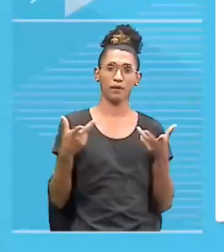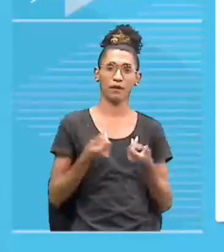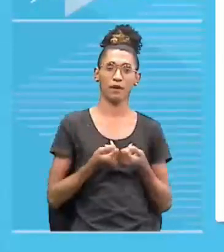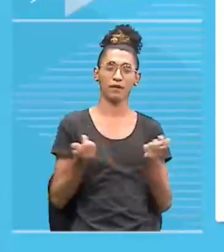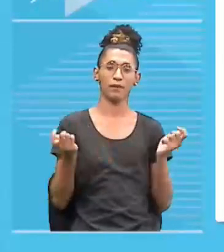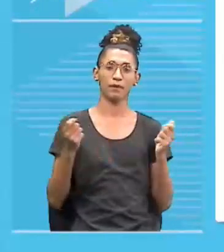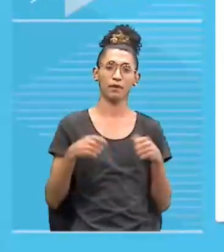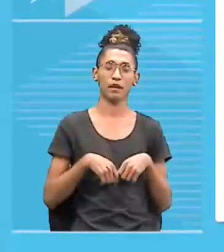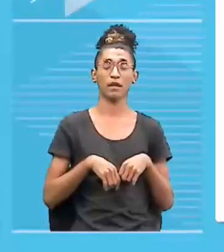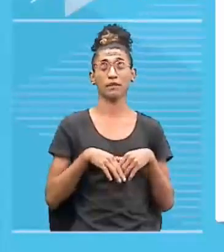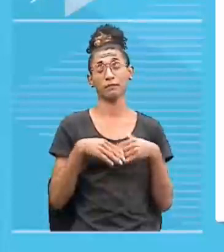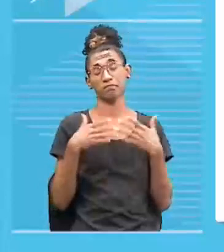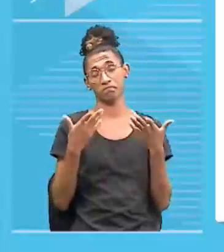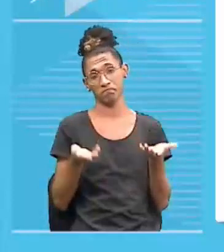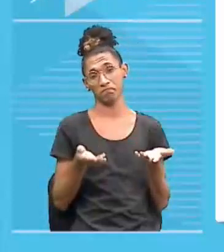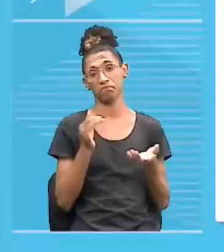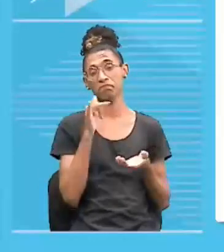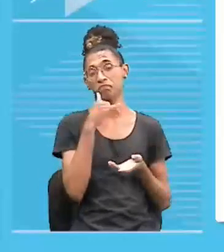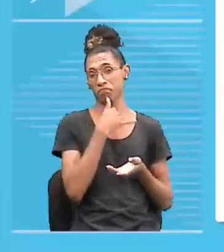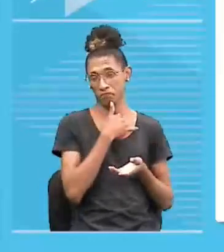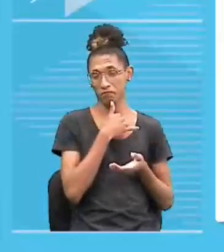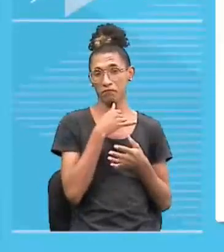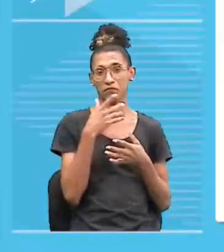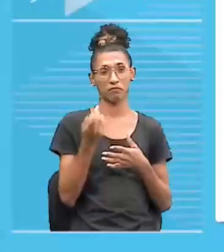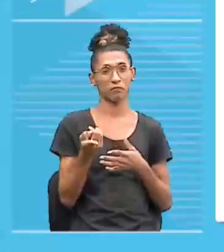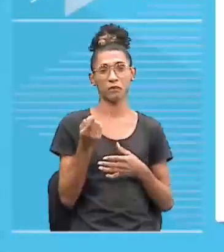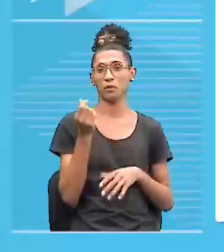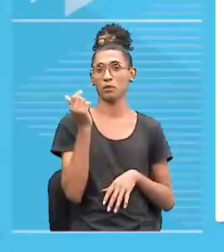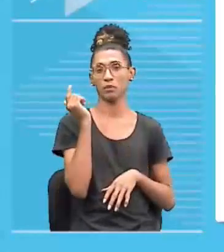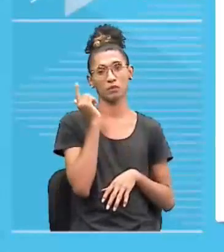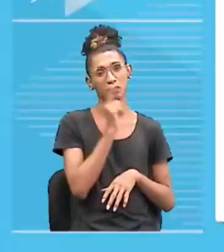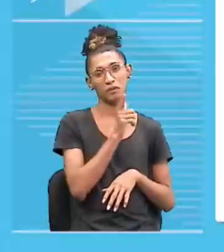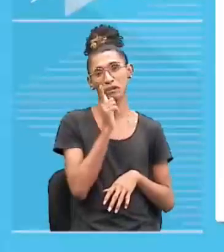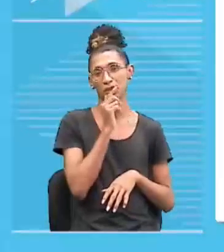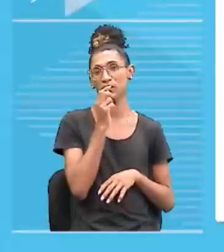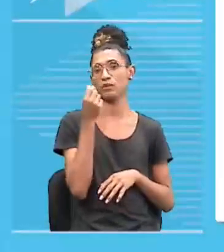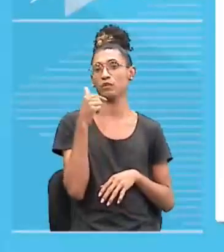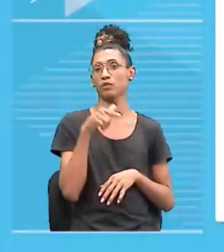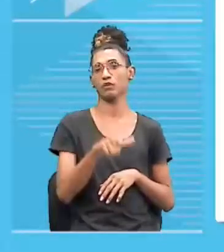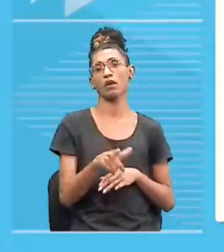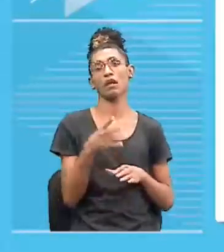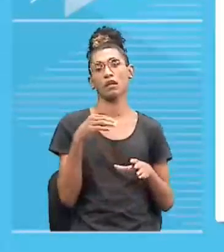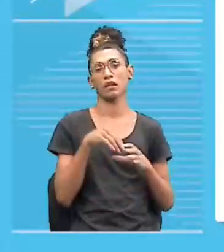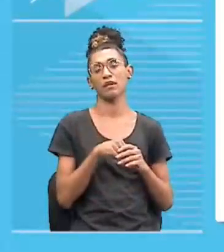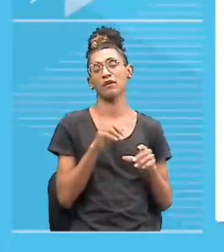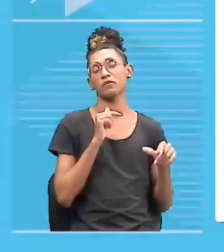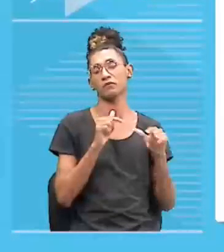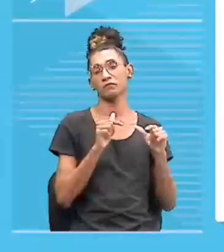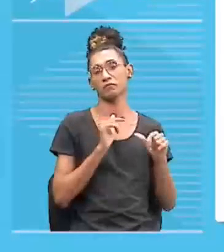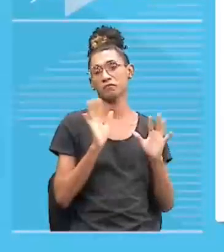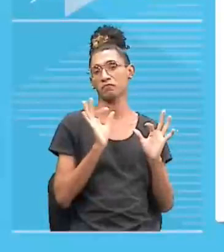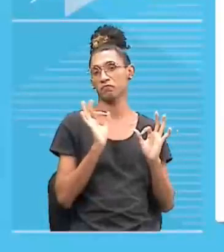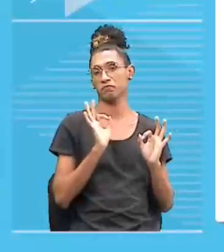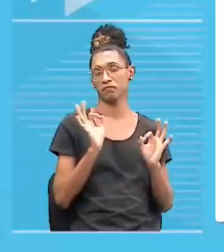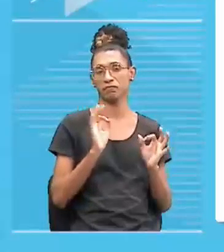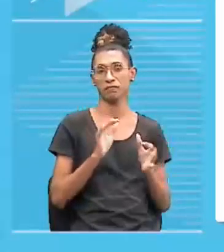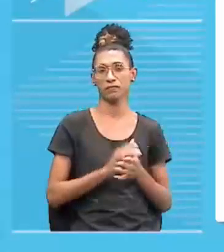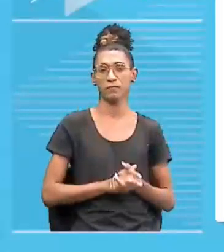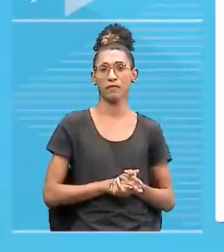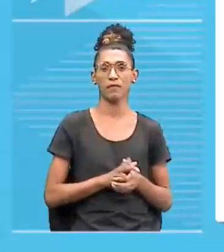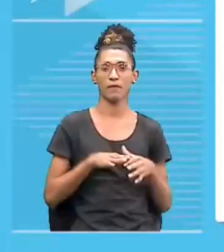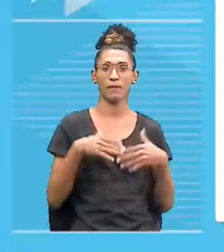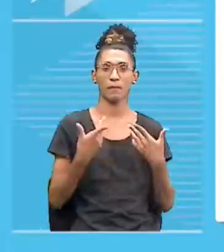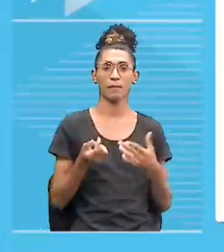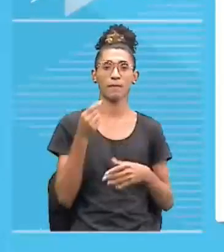competências, infelizmente, provavelmente não puderam fazer mais parte, né, do quadro de colaboradores.